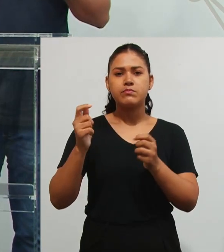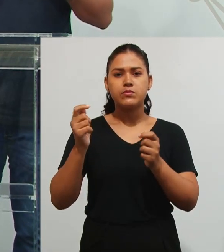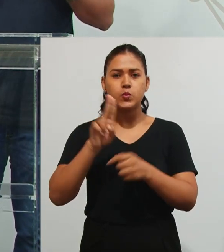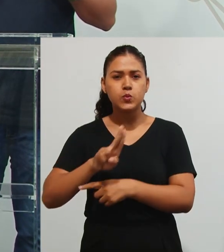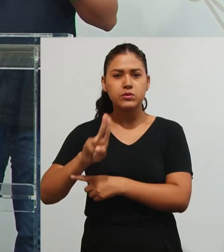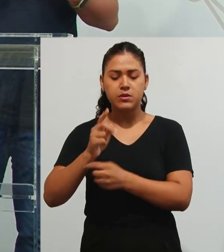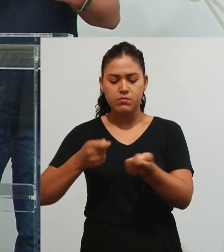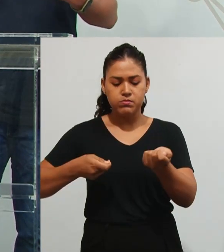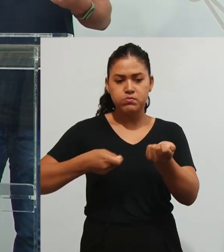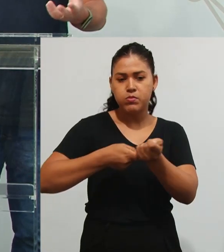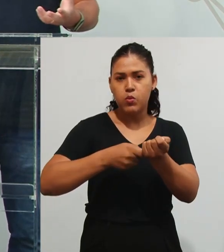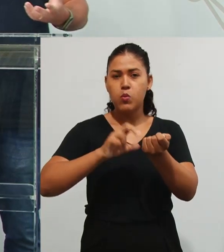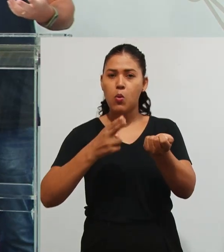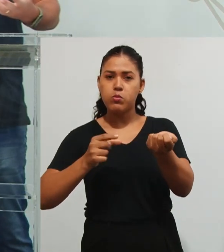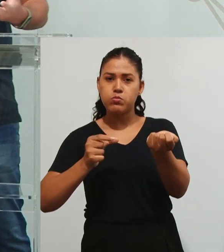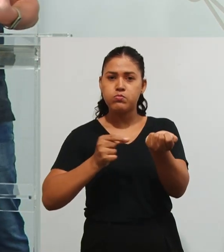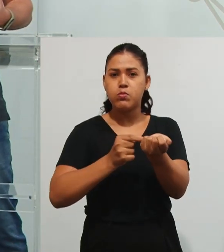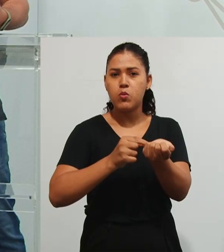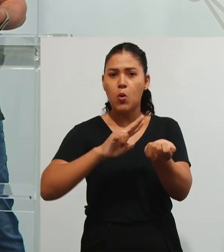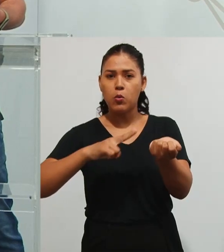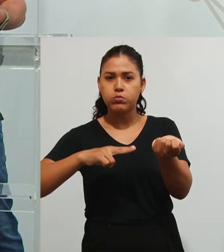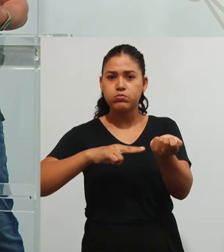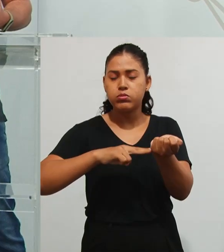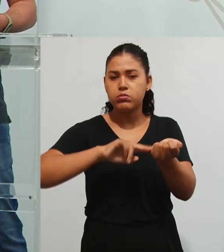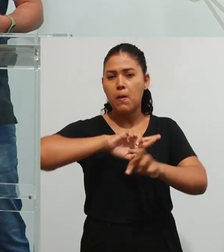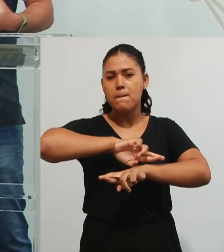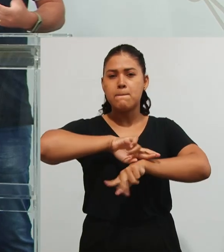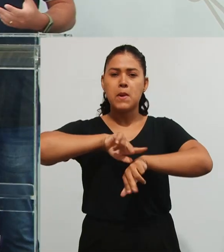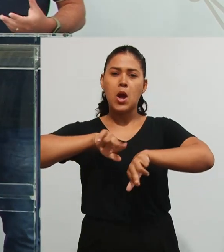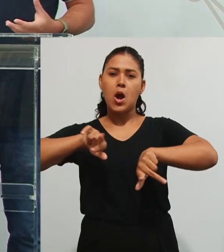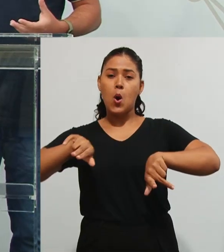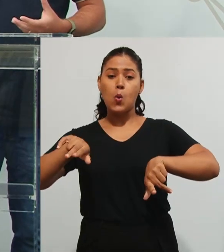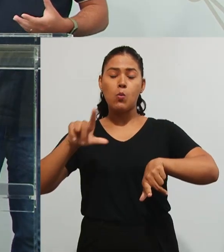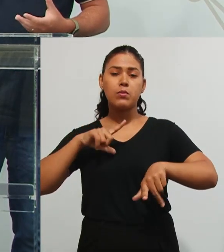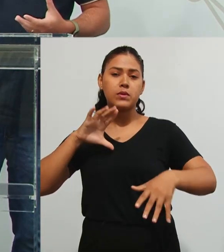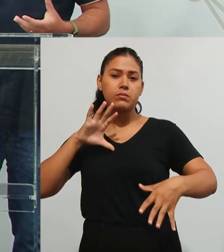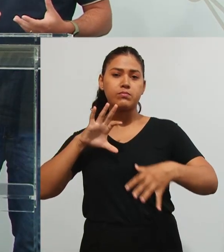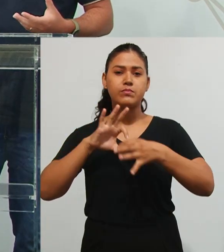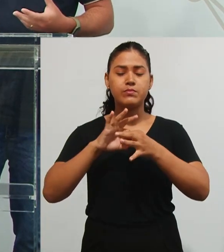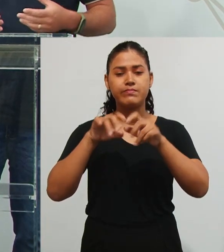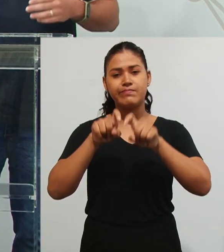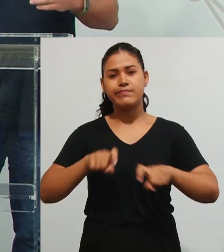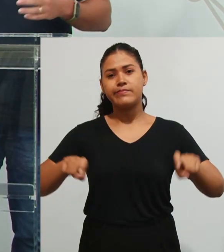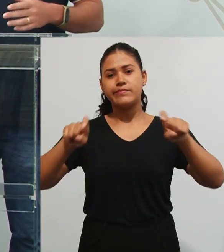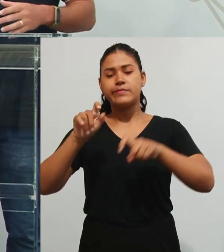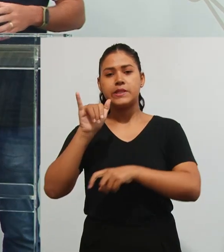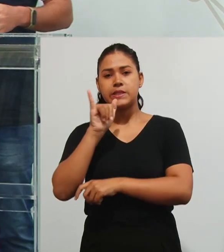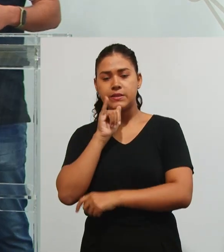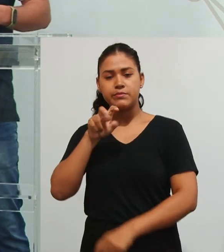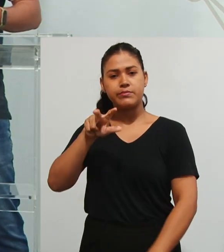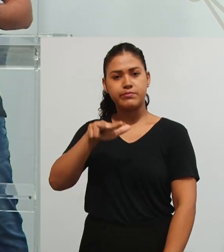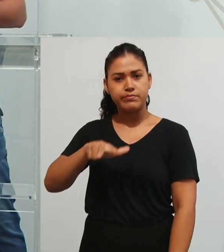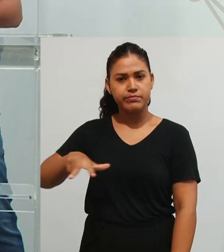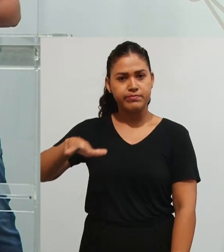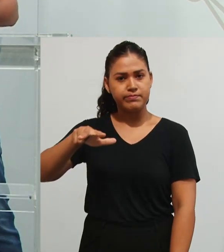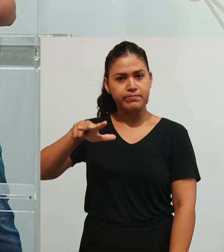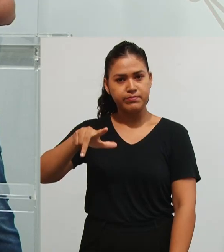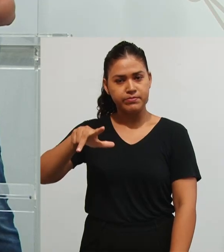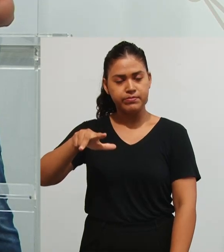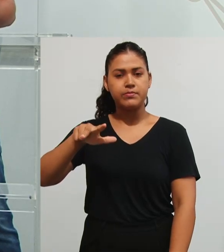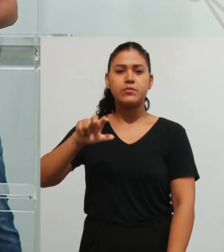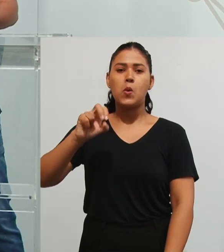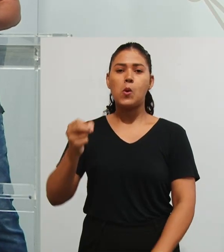nós possamos nos comunicar com o computador. Então, por meio de um teclado ou um mouse, eu digito um texto,